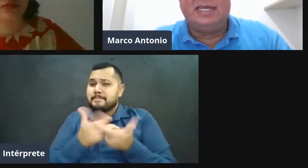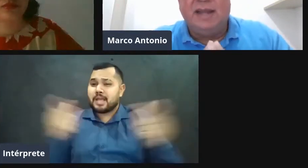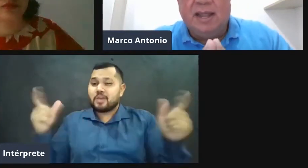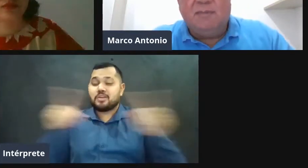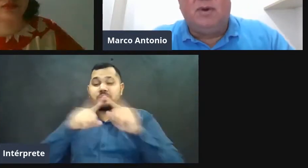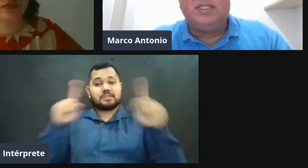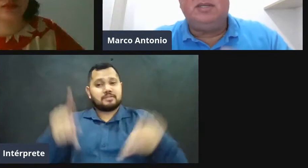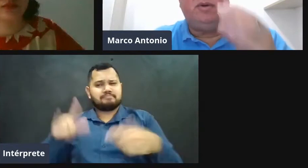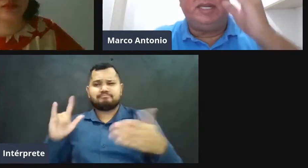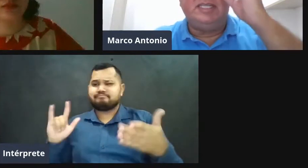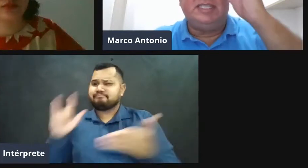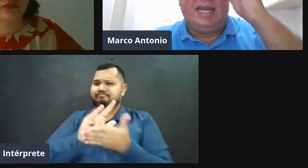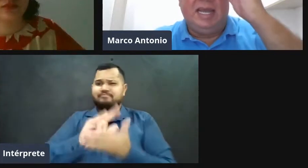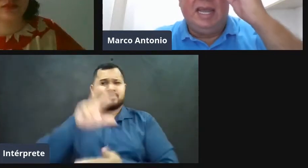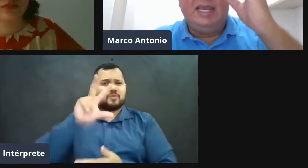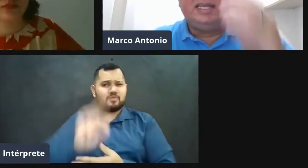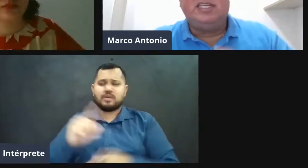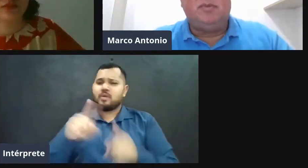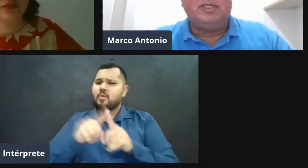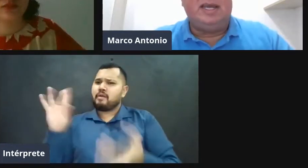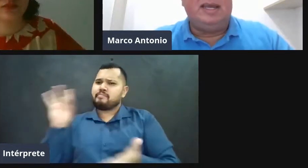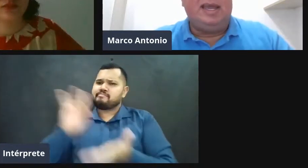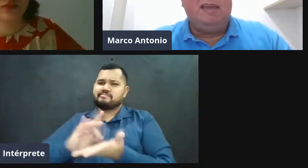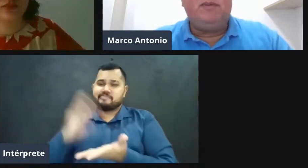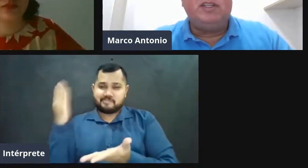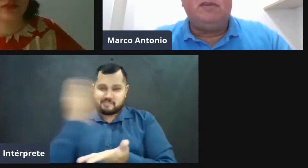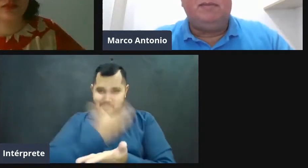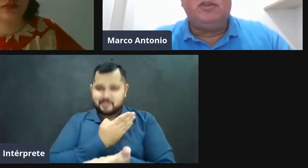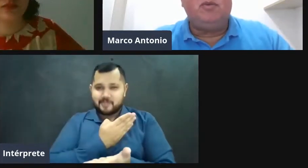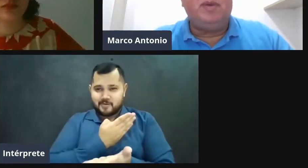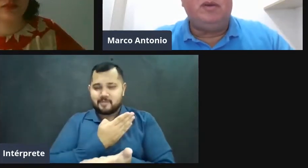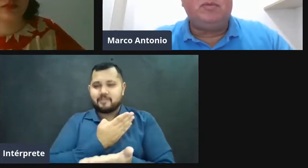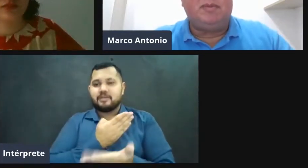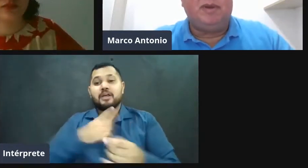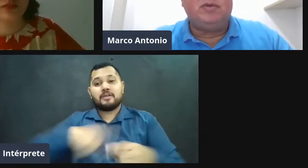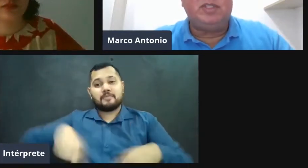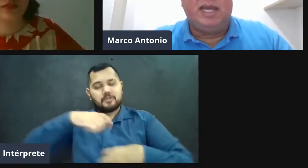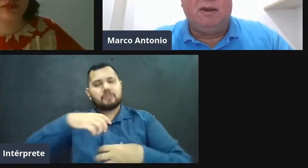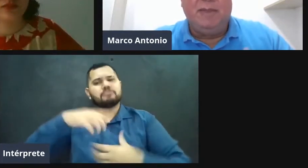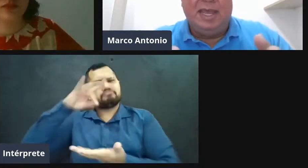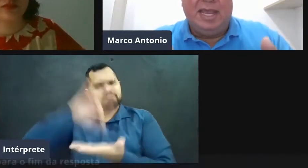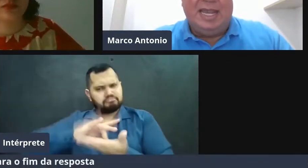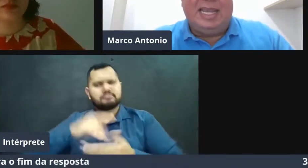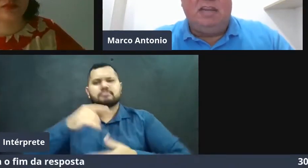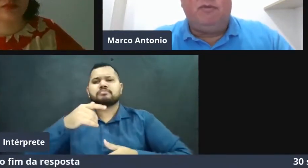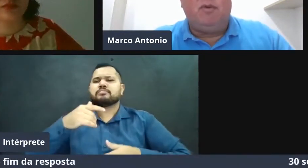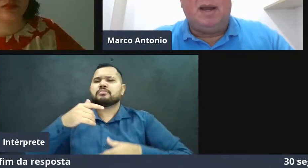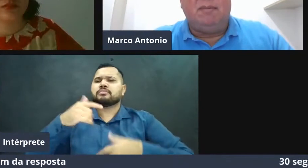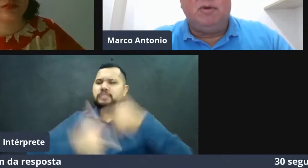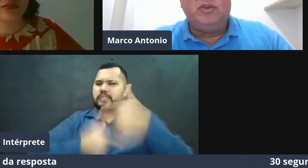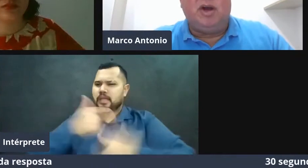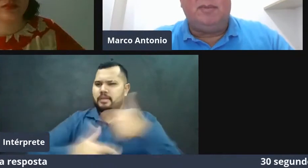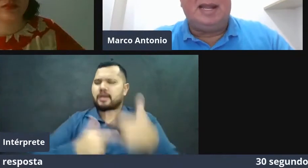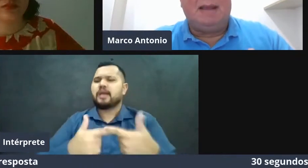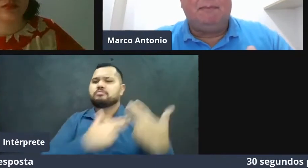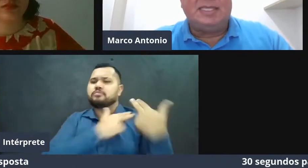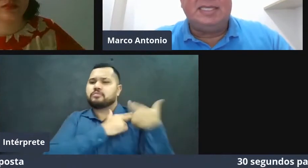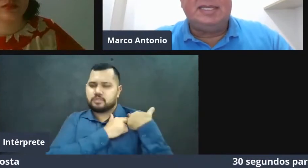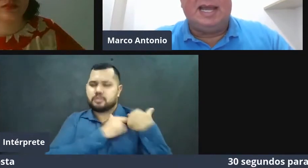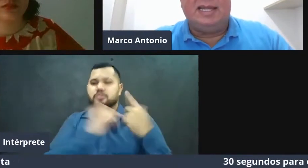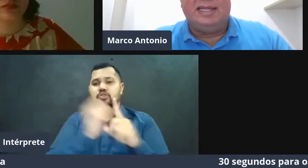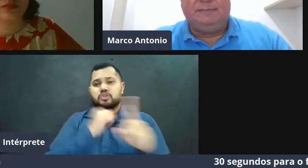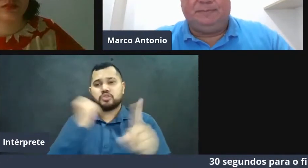pela universidade possa se concretizar e a gente possa efetivamente cumprir nosso papel social, que é de formar a mão de